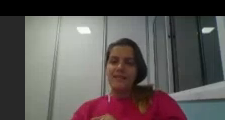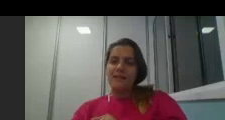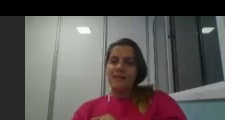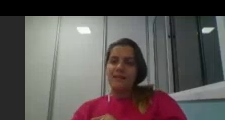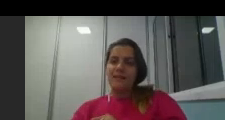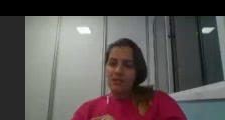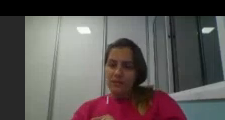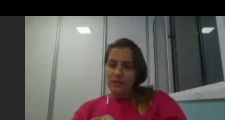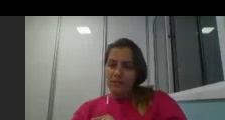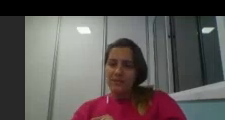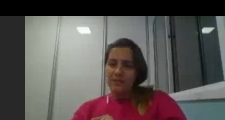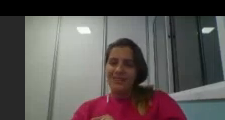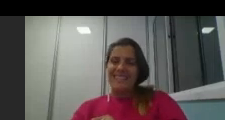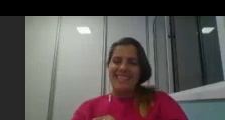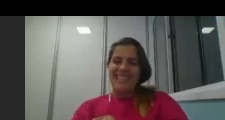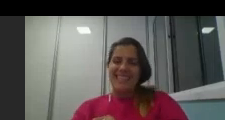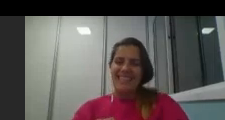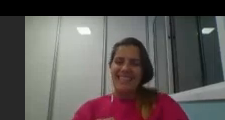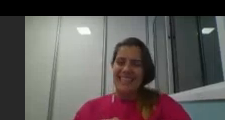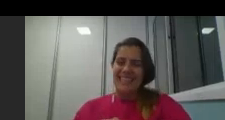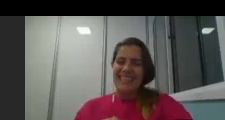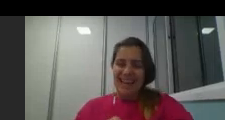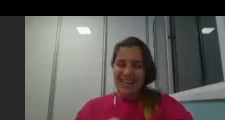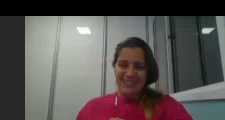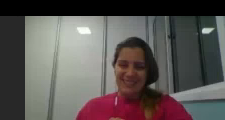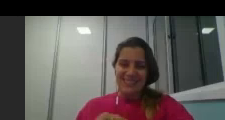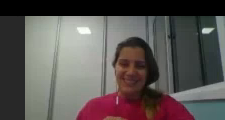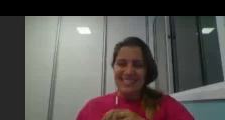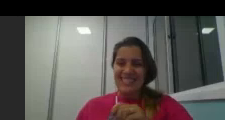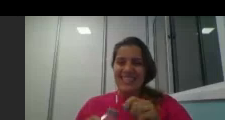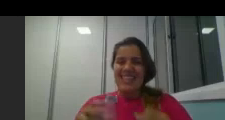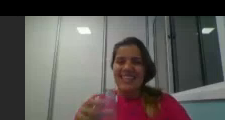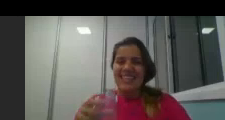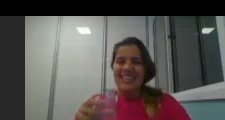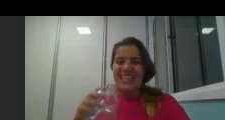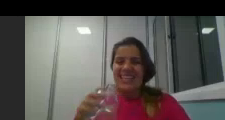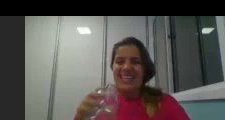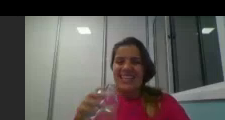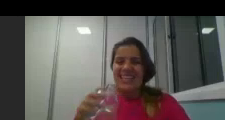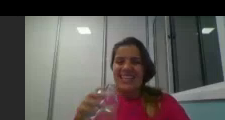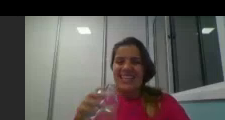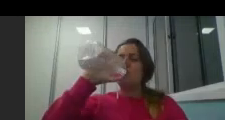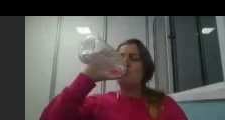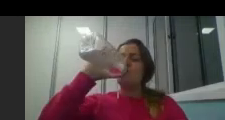Pai, Beatriz, você levantou de novo? Você acha as duas coisas?